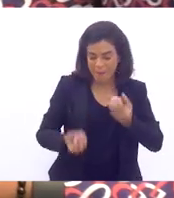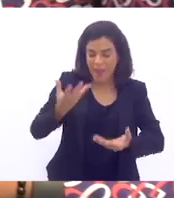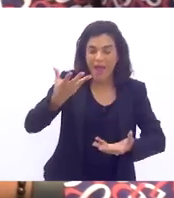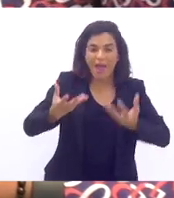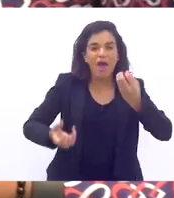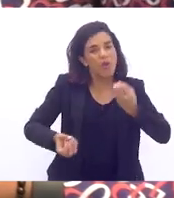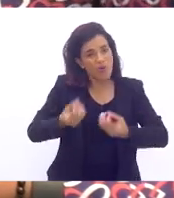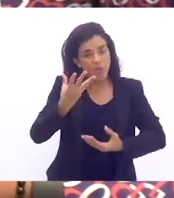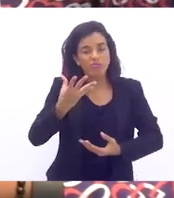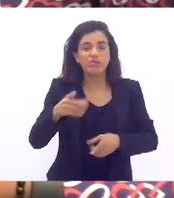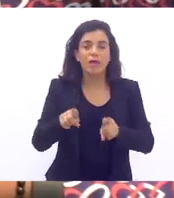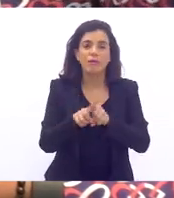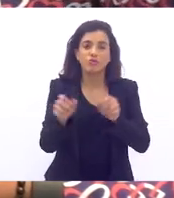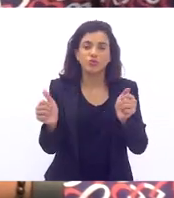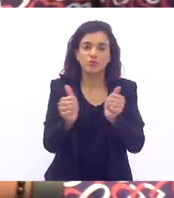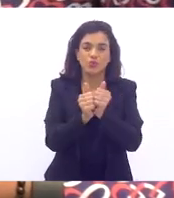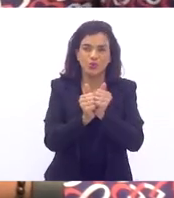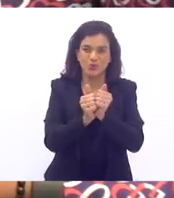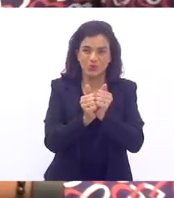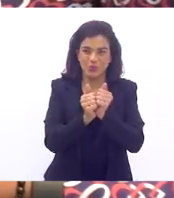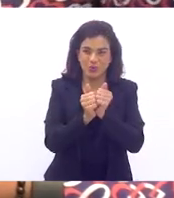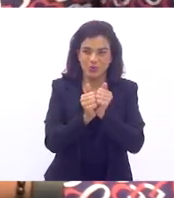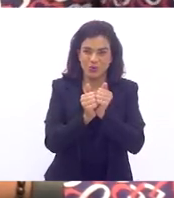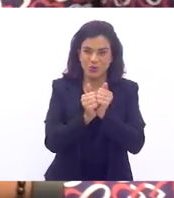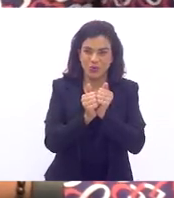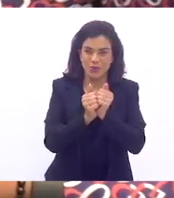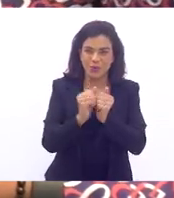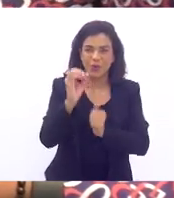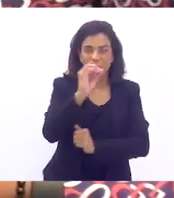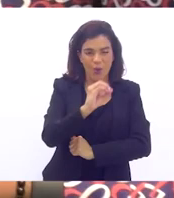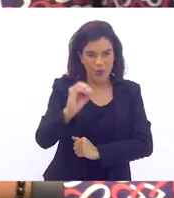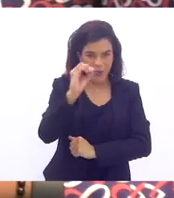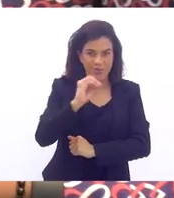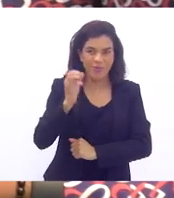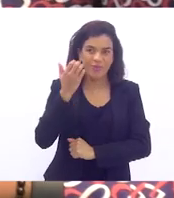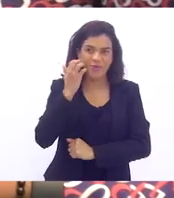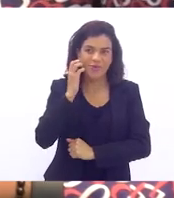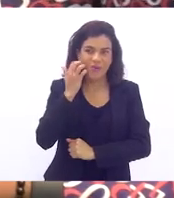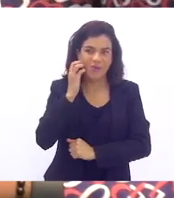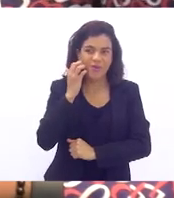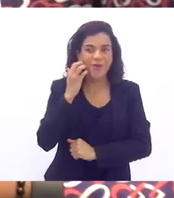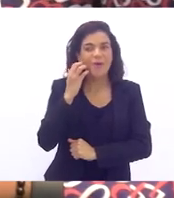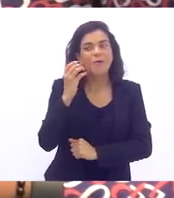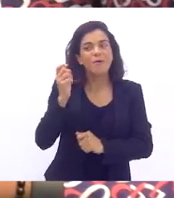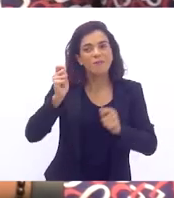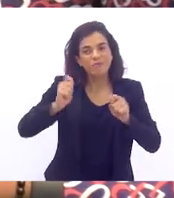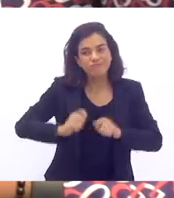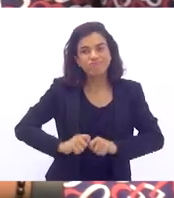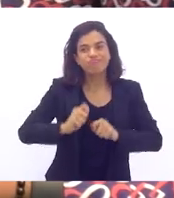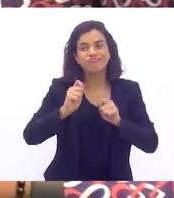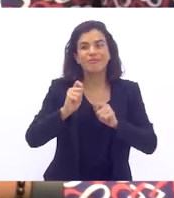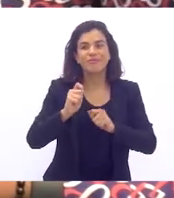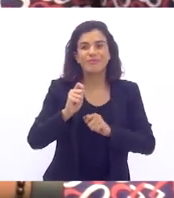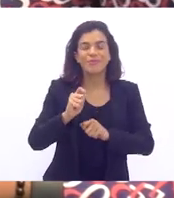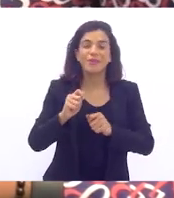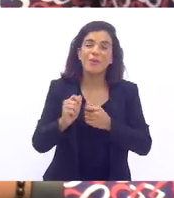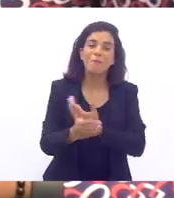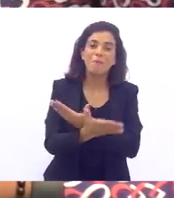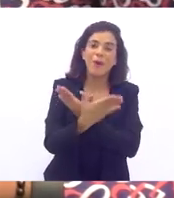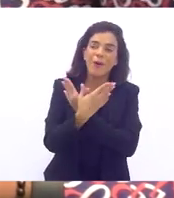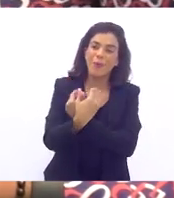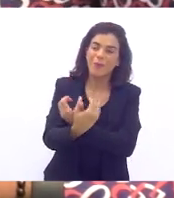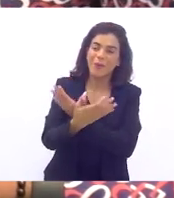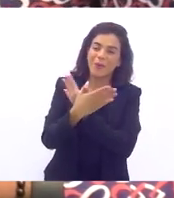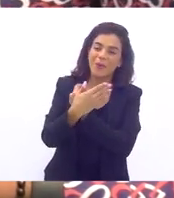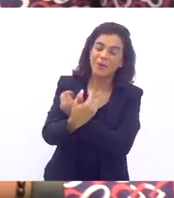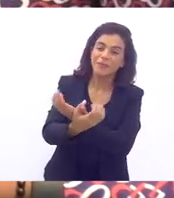iluminação junto com aquela iluminação rosa porque se fazer uma espécie de borboletas